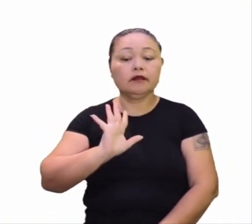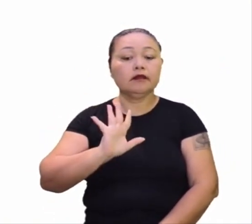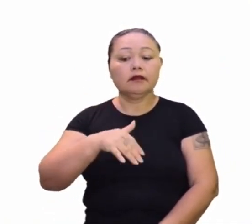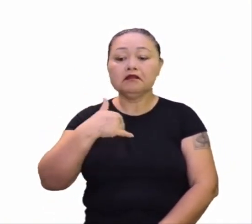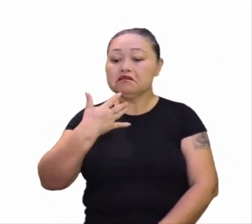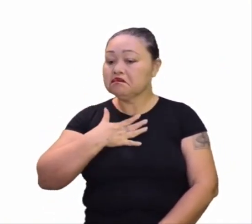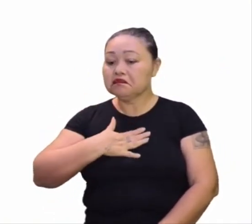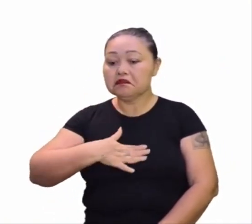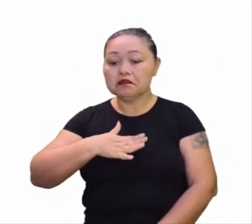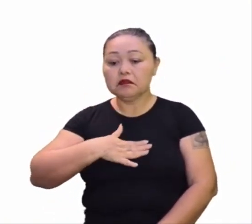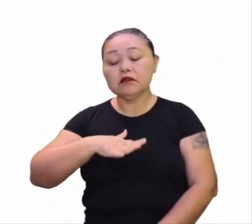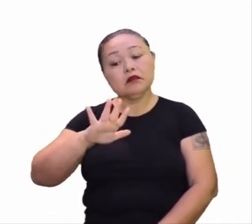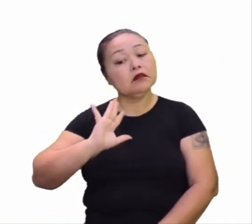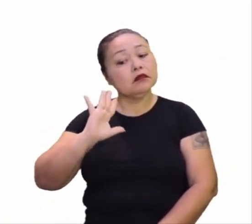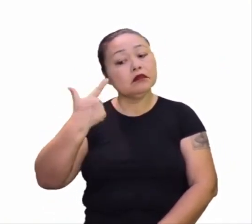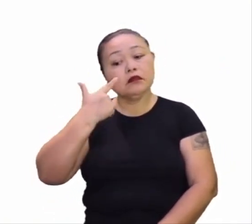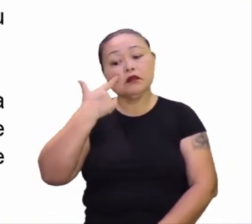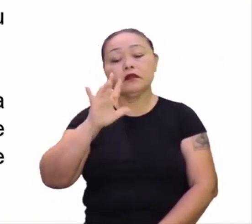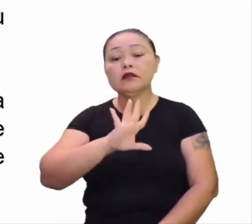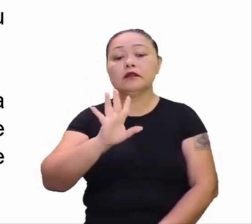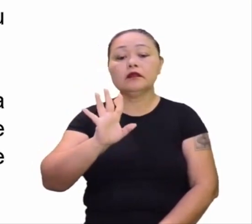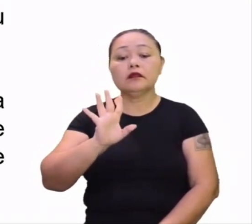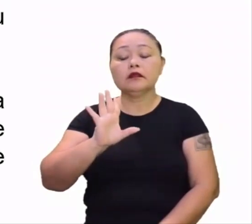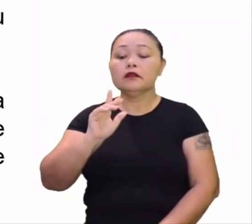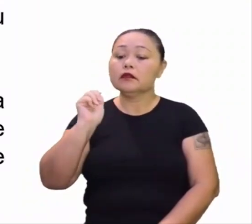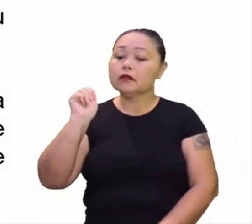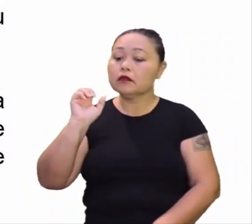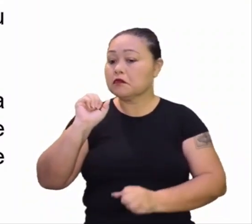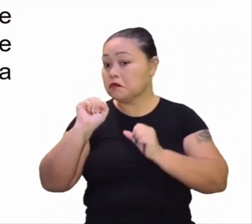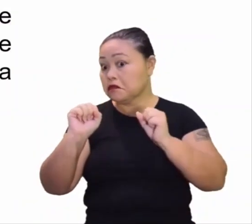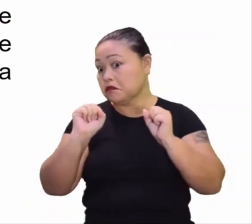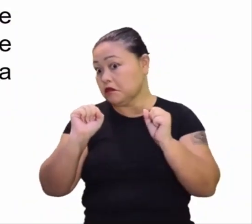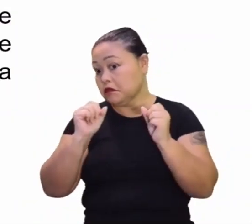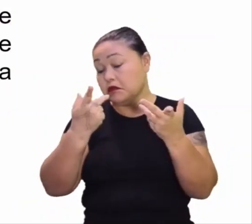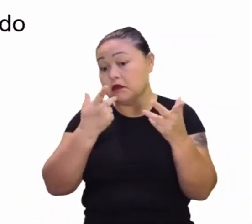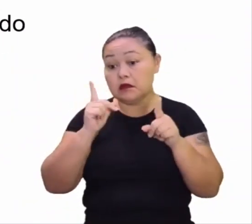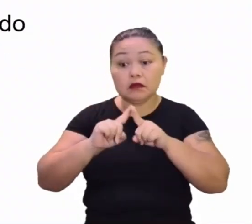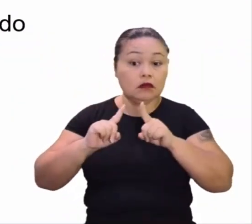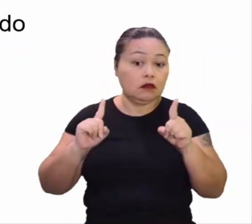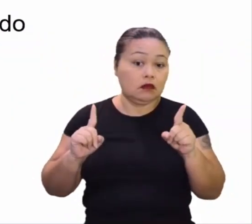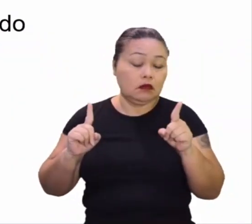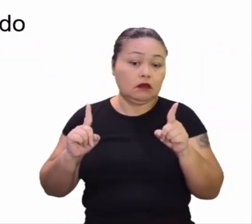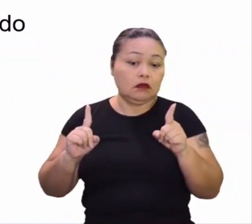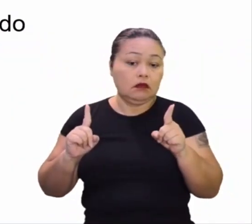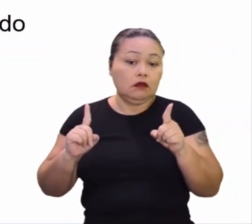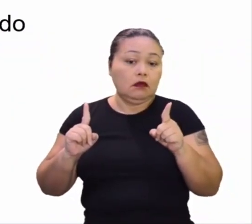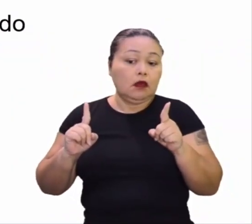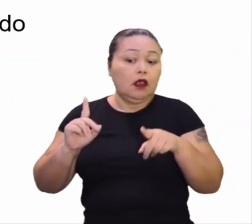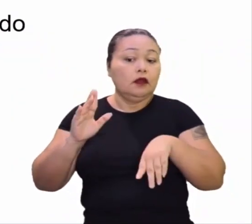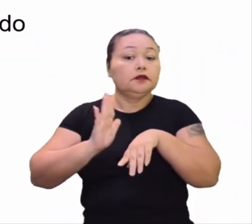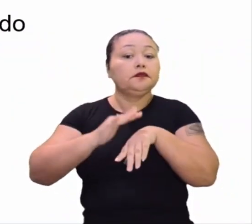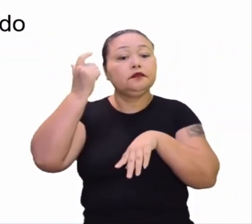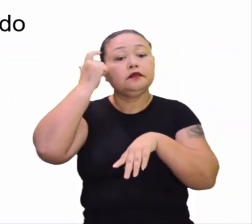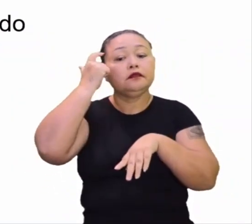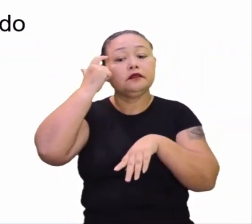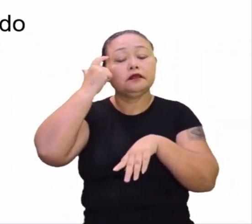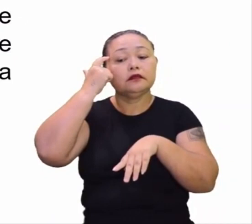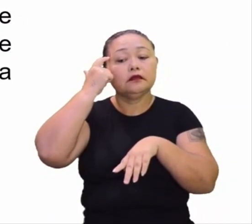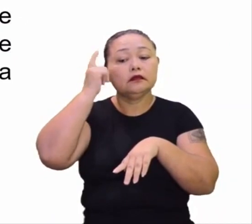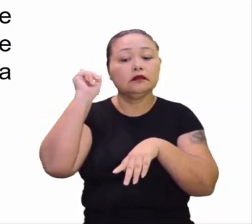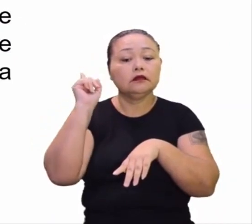Suave? Suave, é porque de repente é só uma observação. Uhum. Eles podem de repente falar bem assim, mas pensar que será que foi